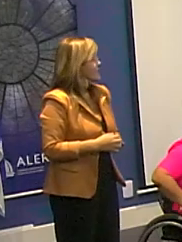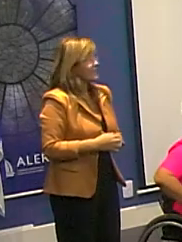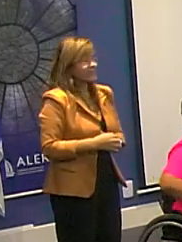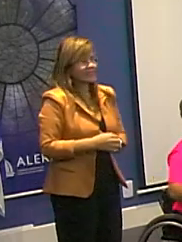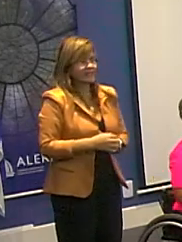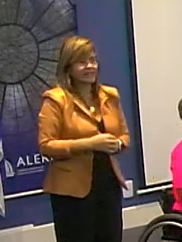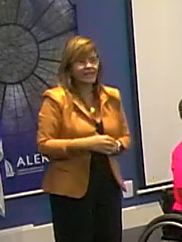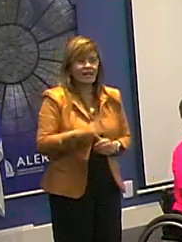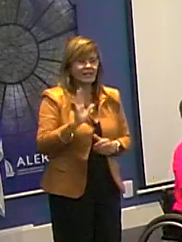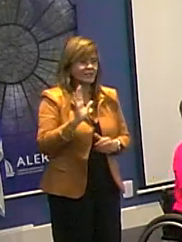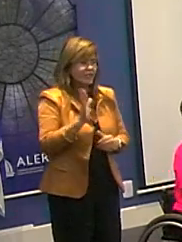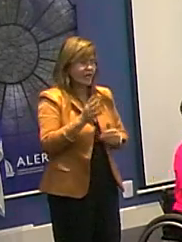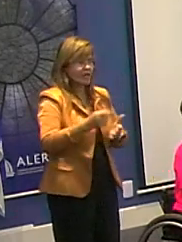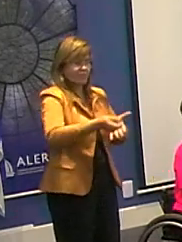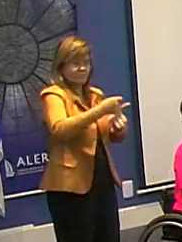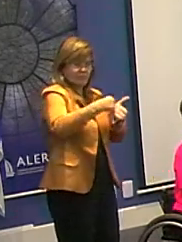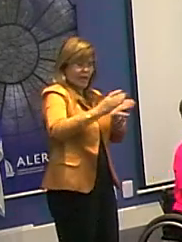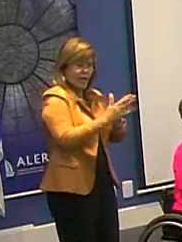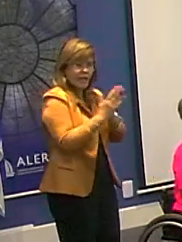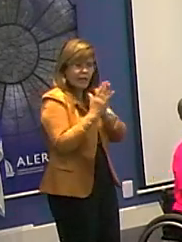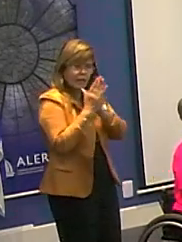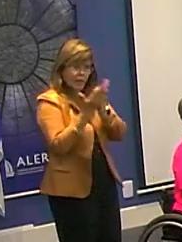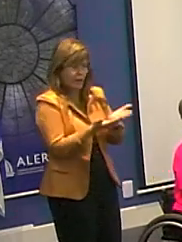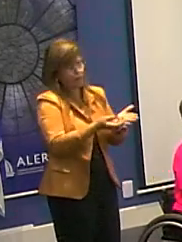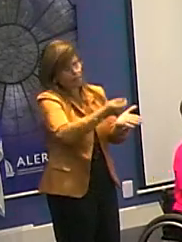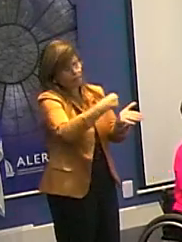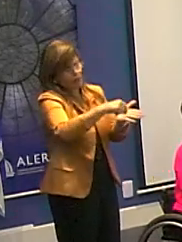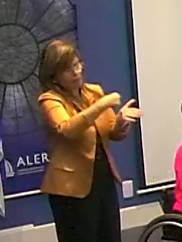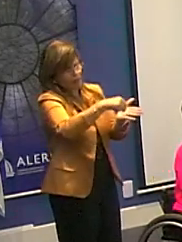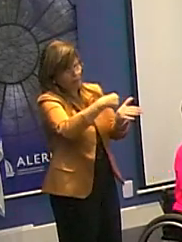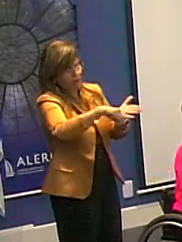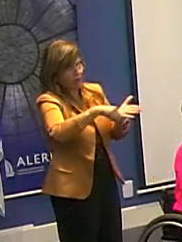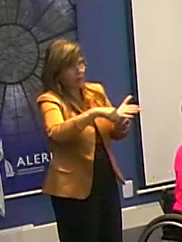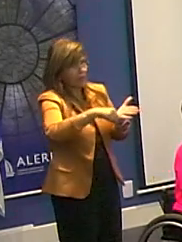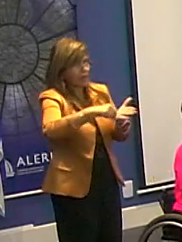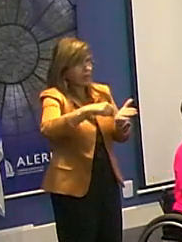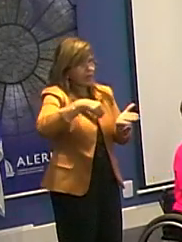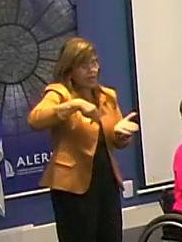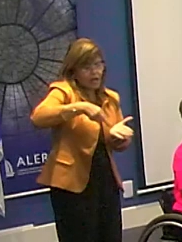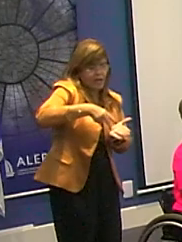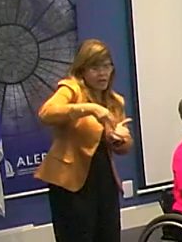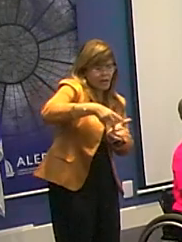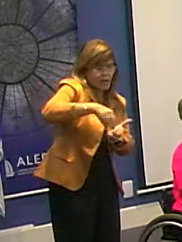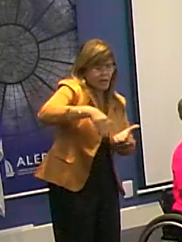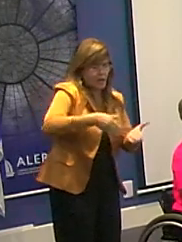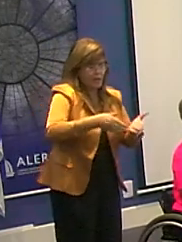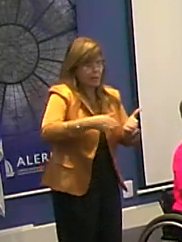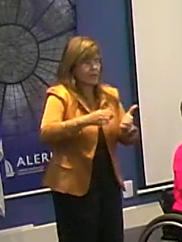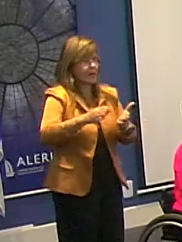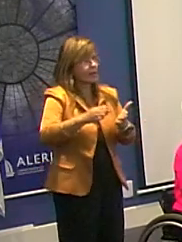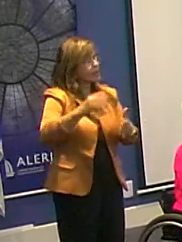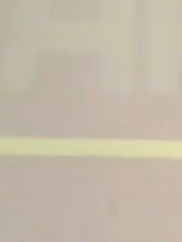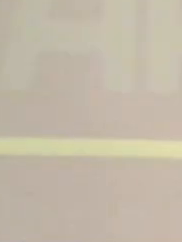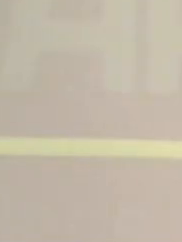Helena escreveu um livro, Um Caminhar Entre Sonhos, Poemas e Canções.